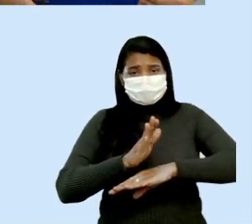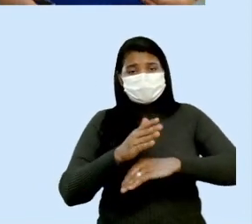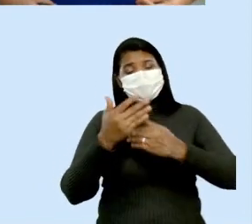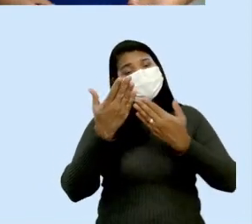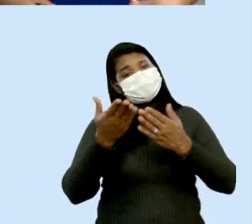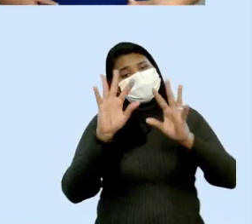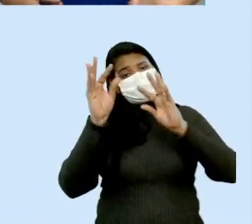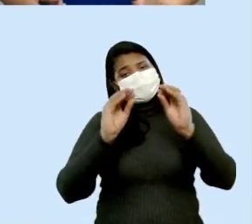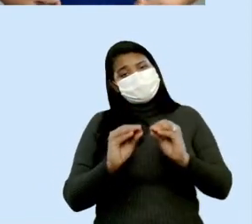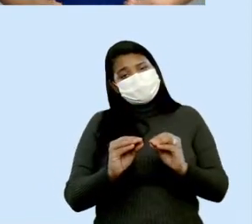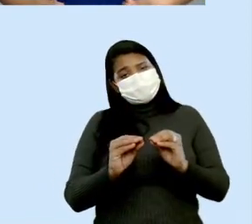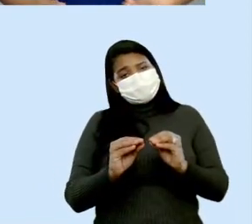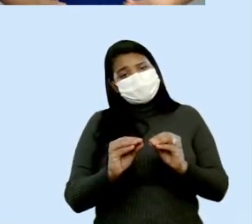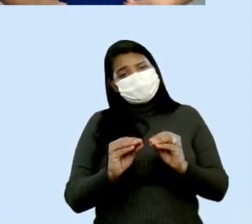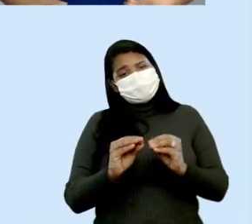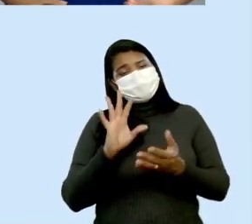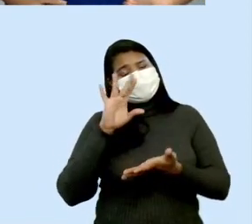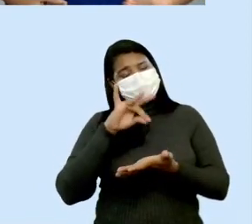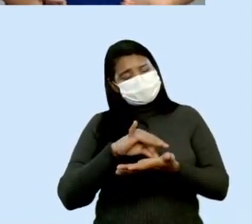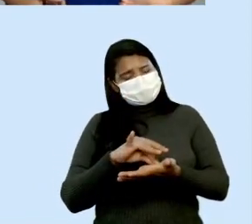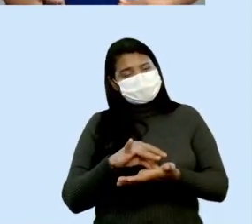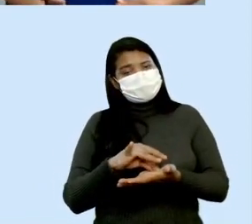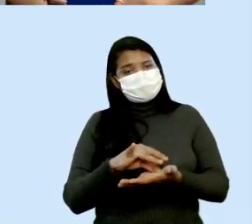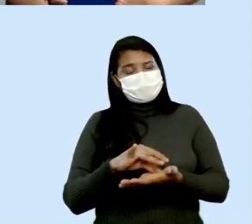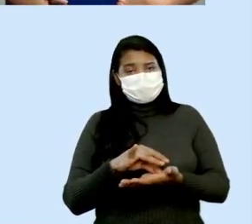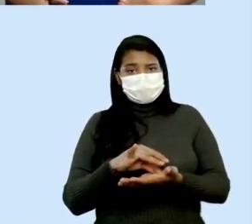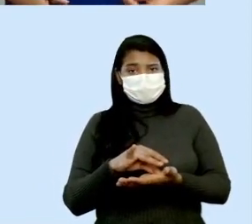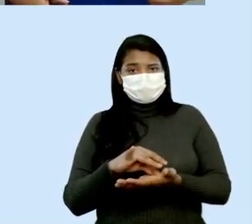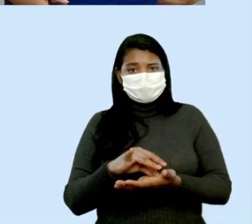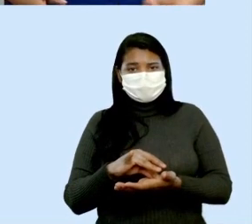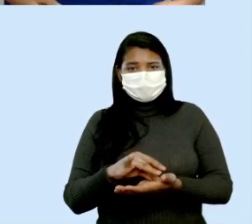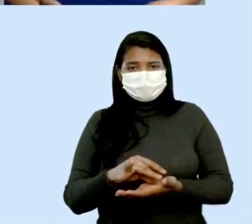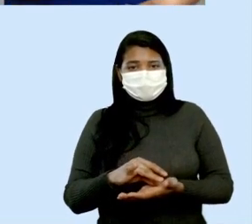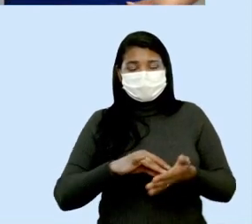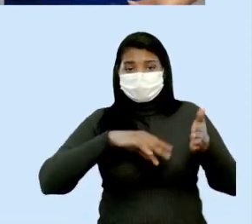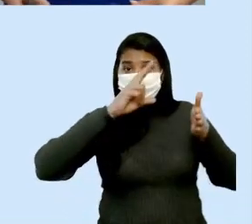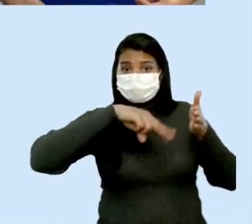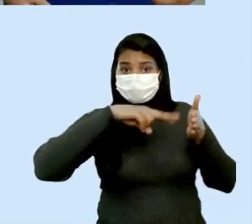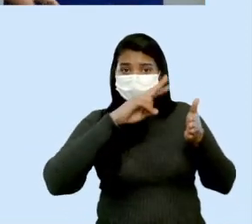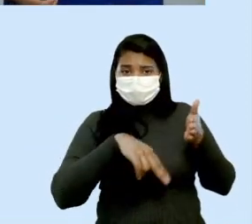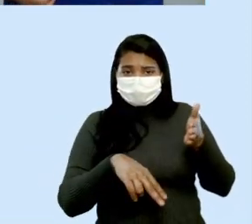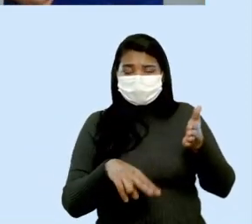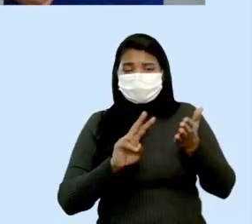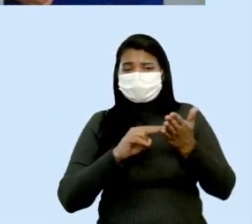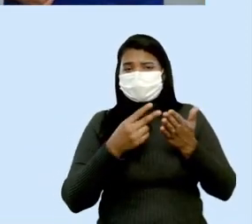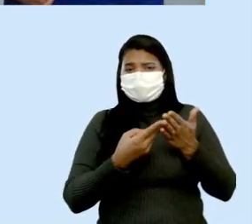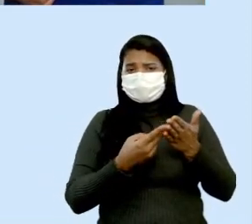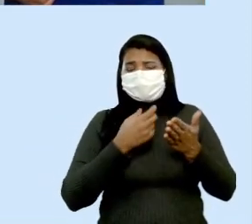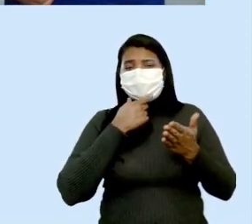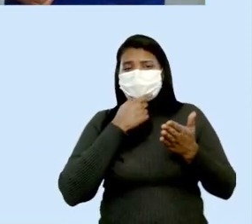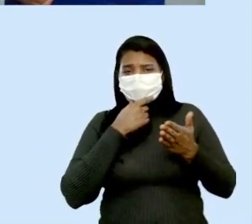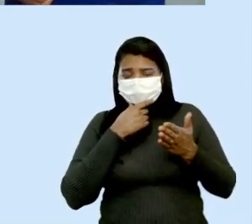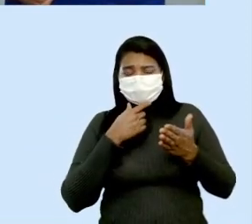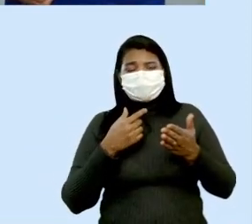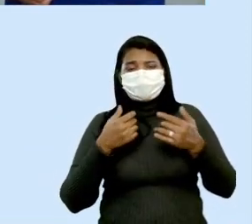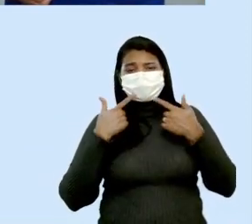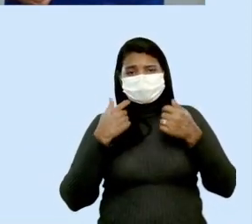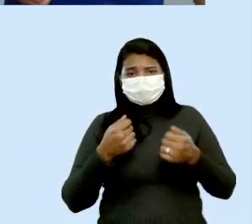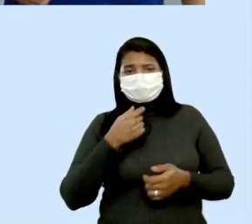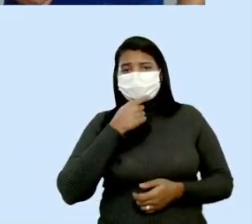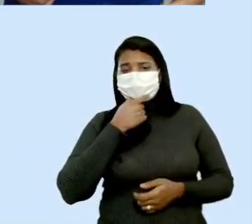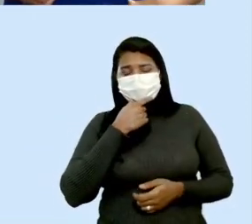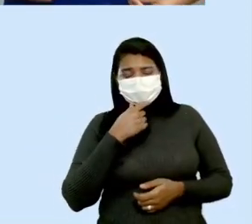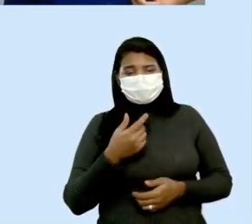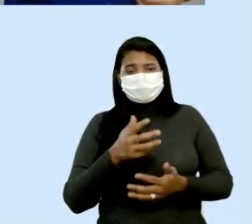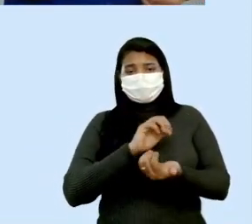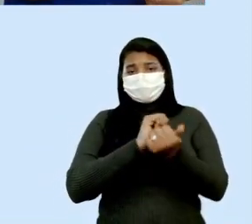você sempre vai revisitando esses conceitos. Quando for ler, traduzir, fazer o uso das